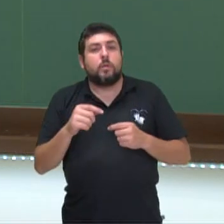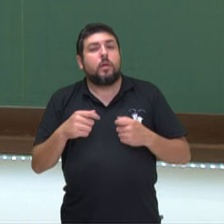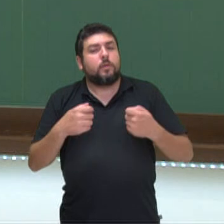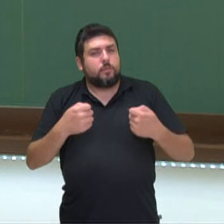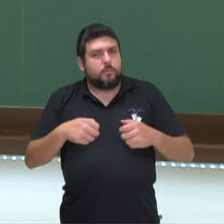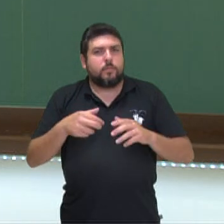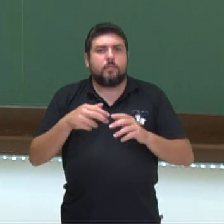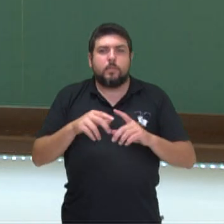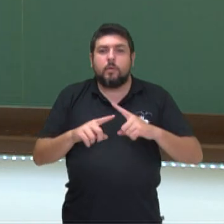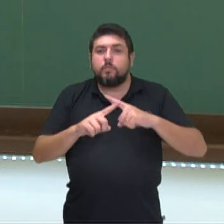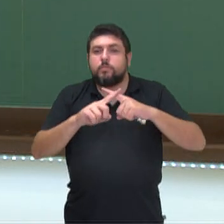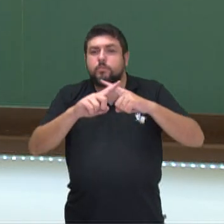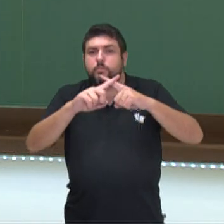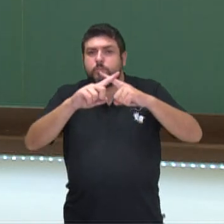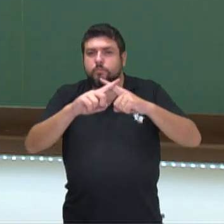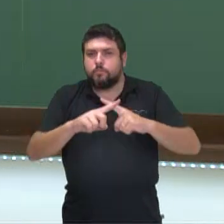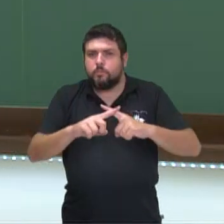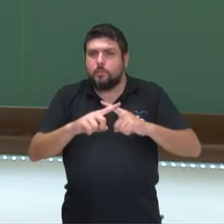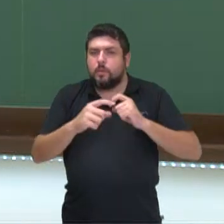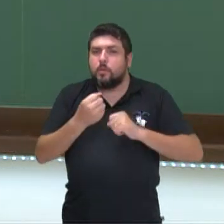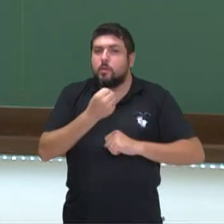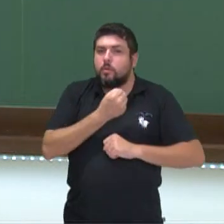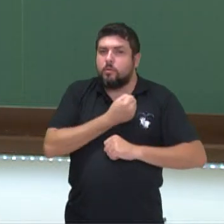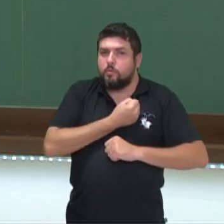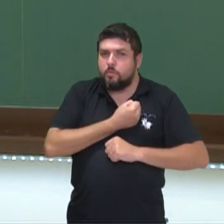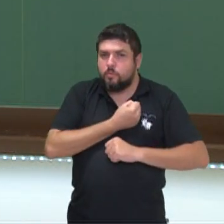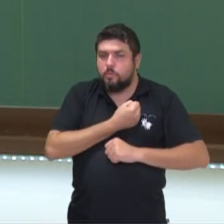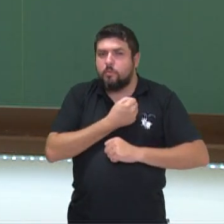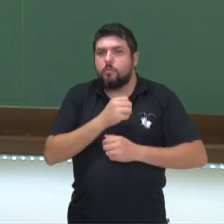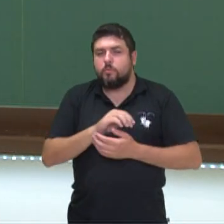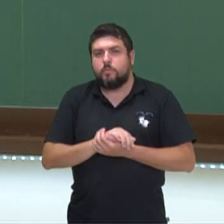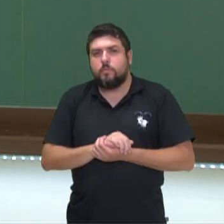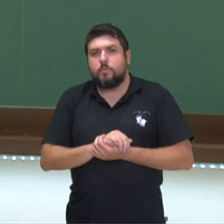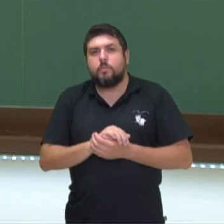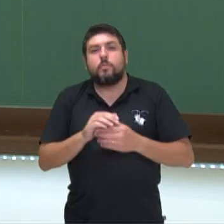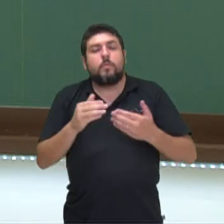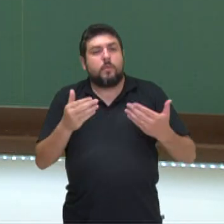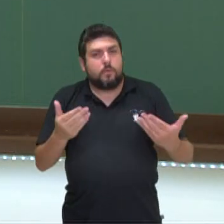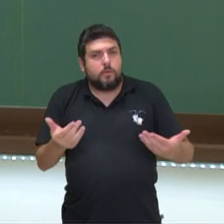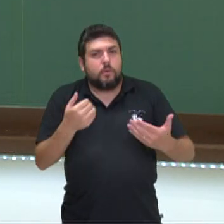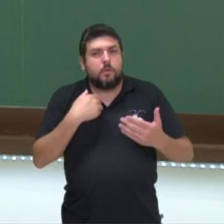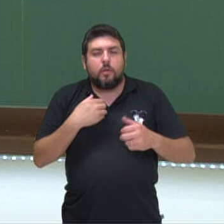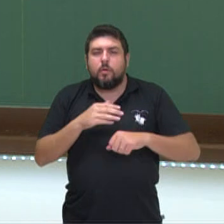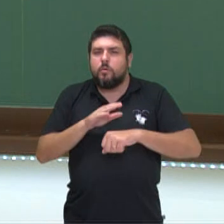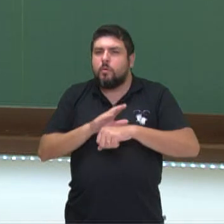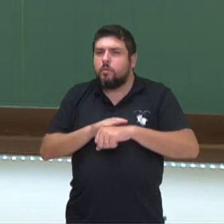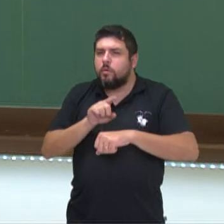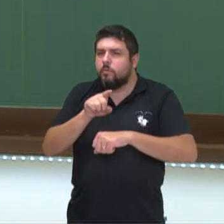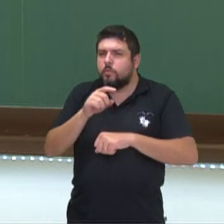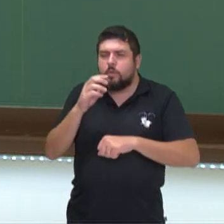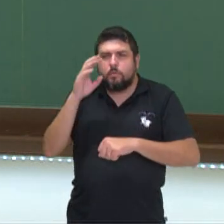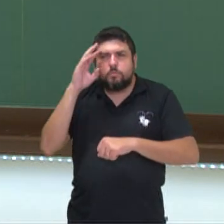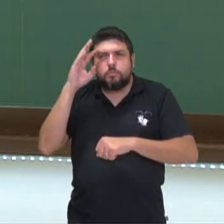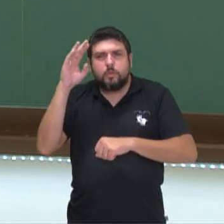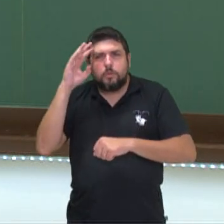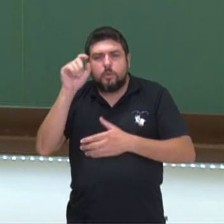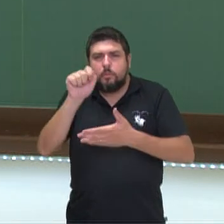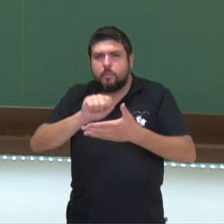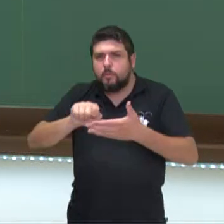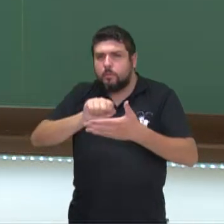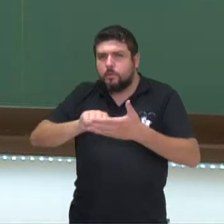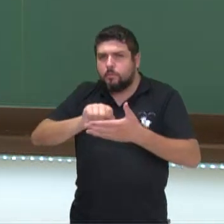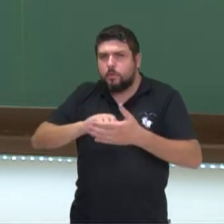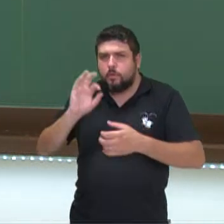utilizar a multiplicação de números inteiros também. Então a professora vai dar um tempinho para você resolver